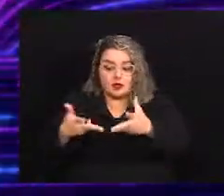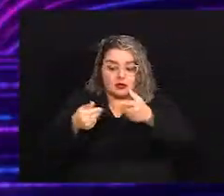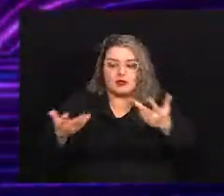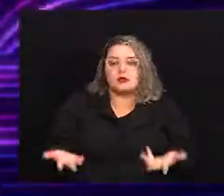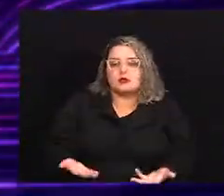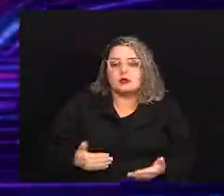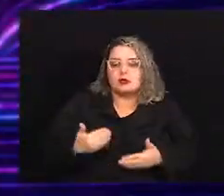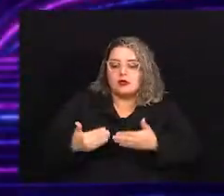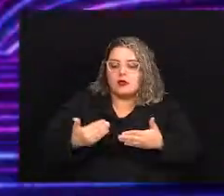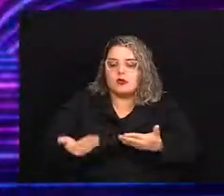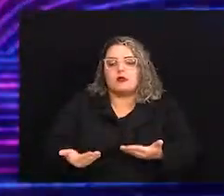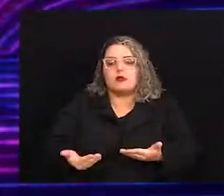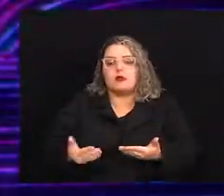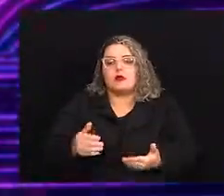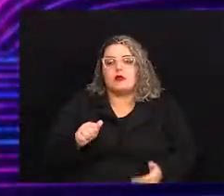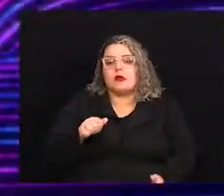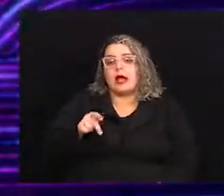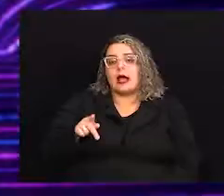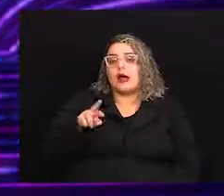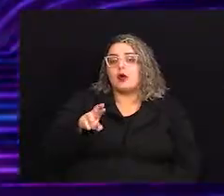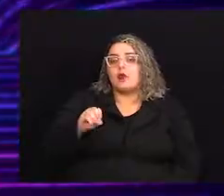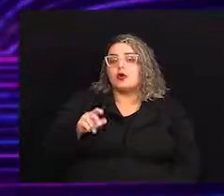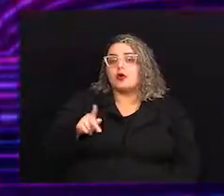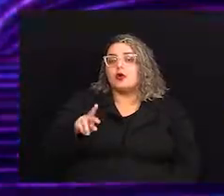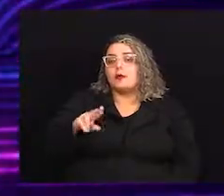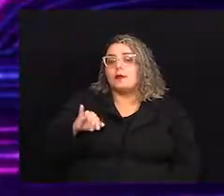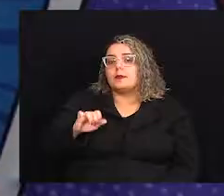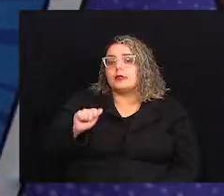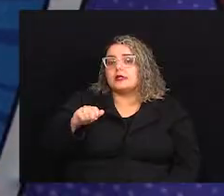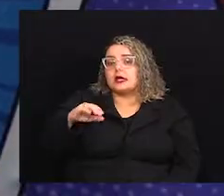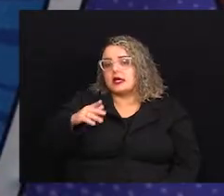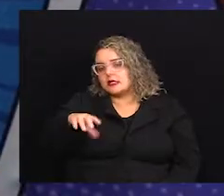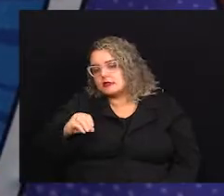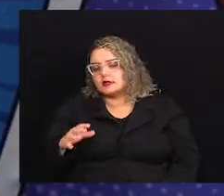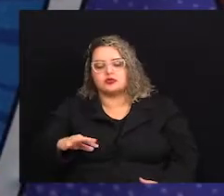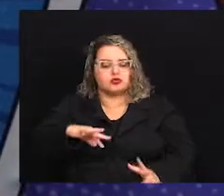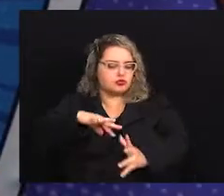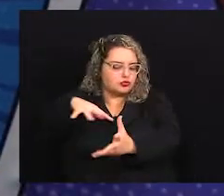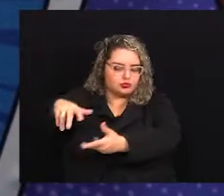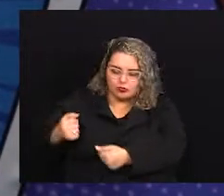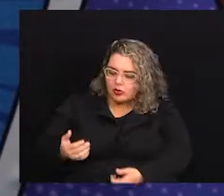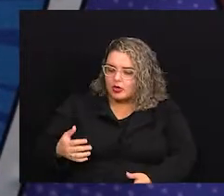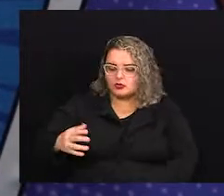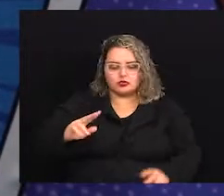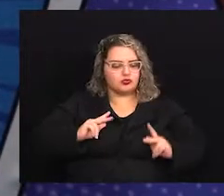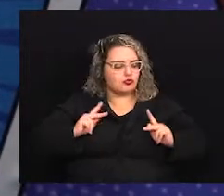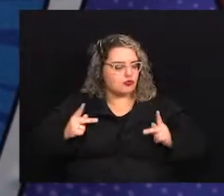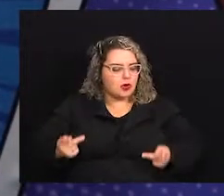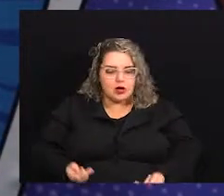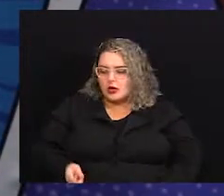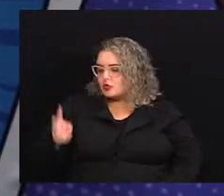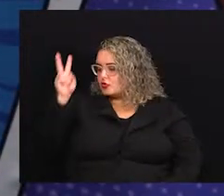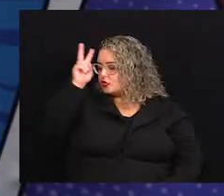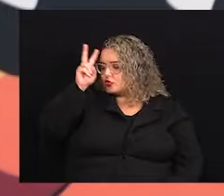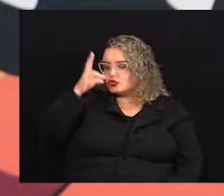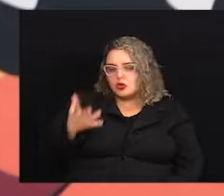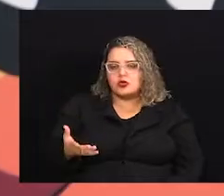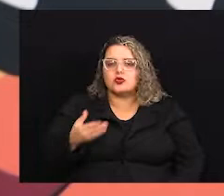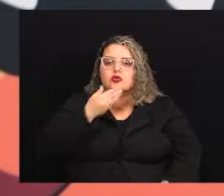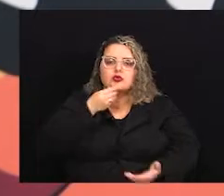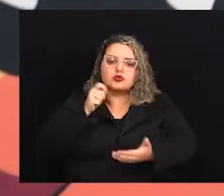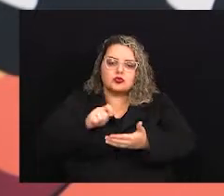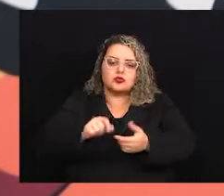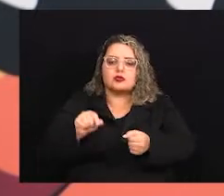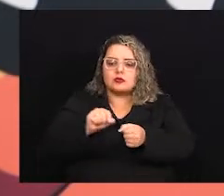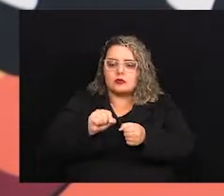Então existe um processo de apropriação de um universo humano, histórico, que todo escritor tem que fazer.